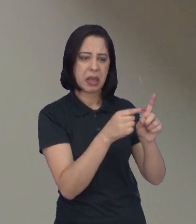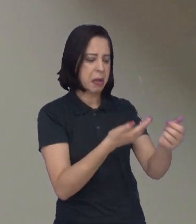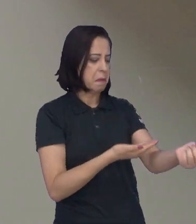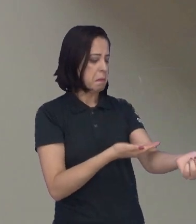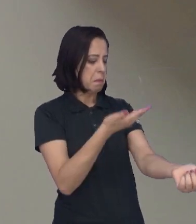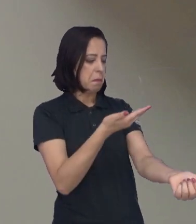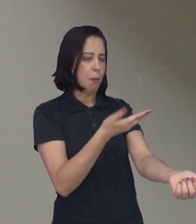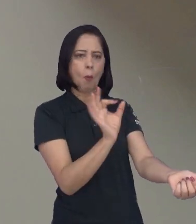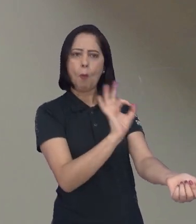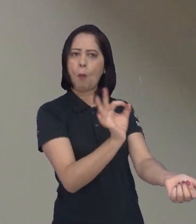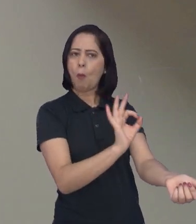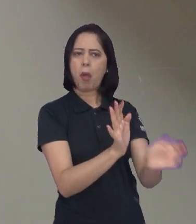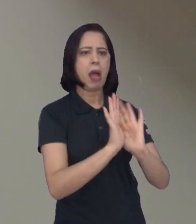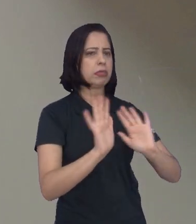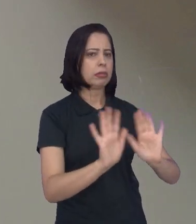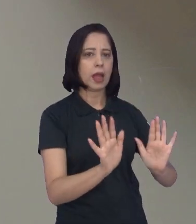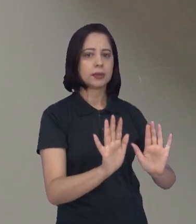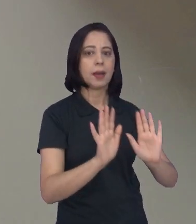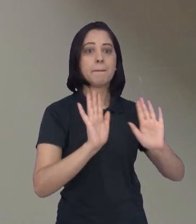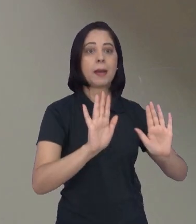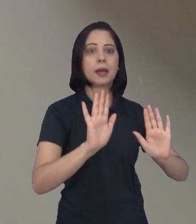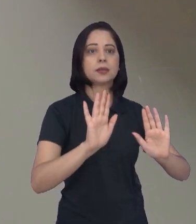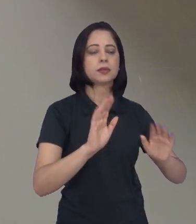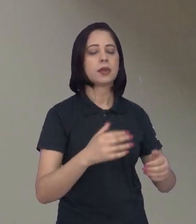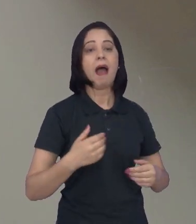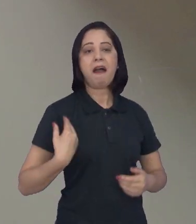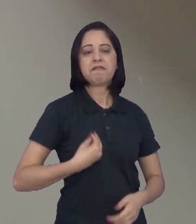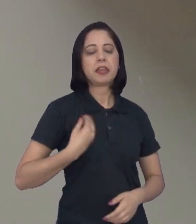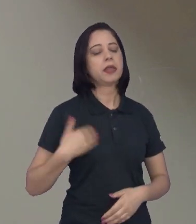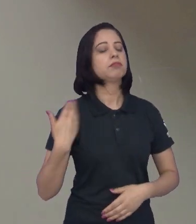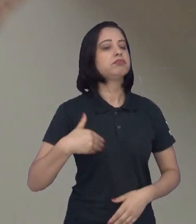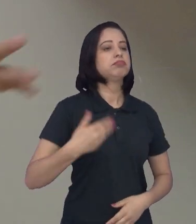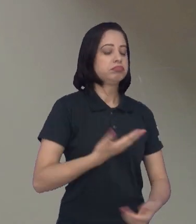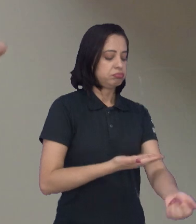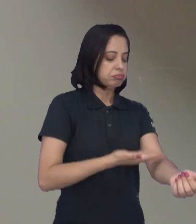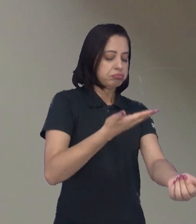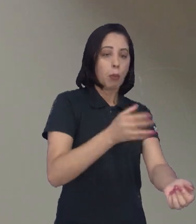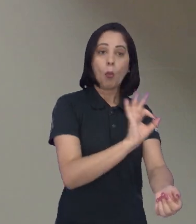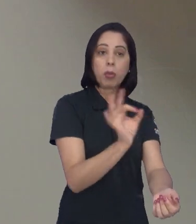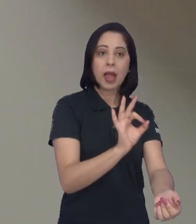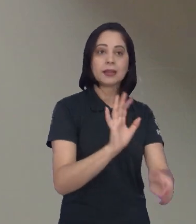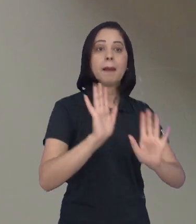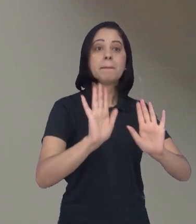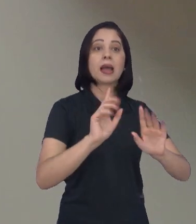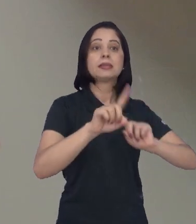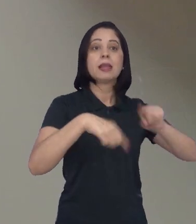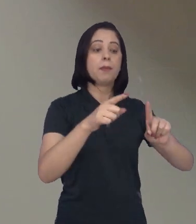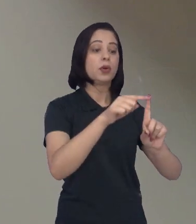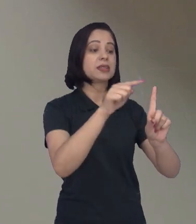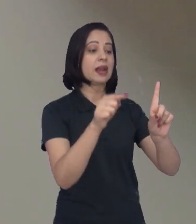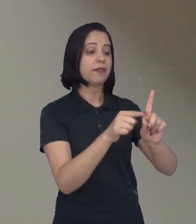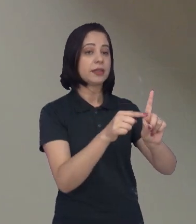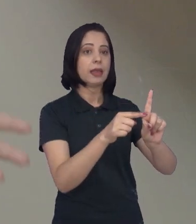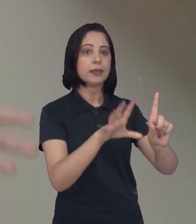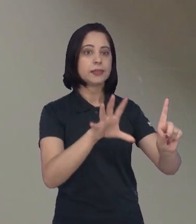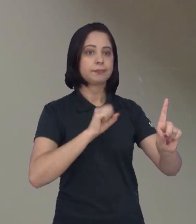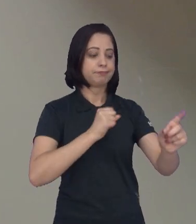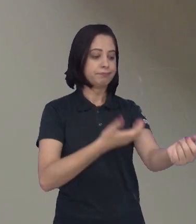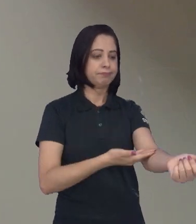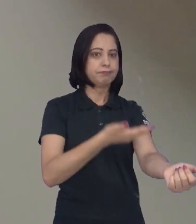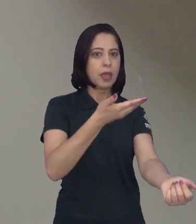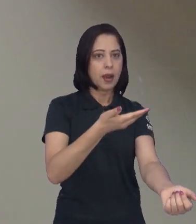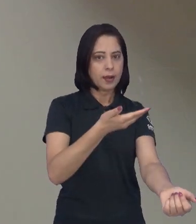alta a vida inteira e aí durante a gestação ela desenvolve você me explicou aqui nos Bastidores no intervalo que